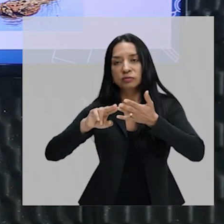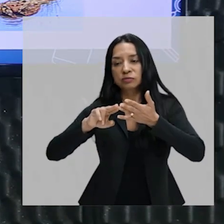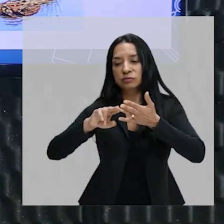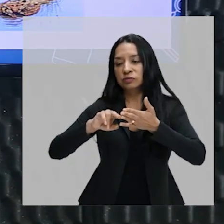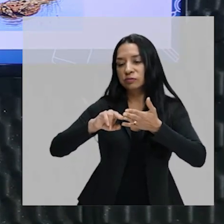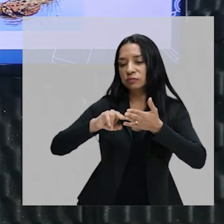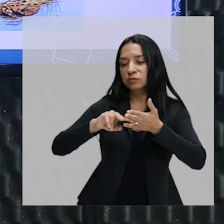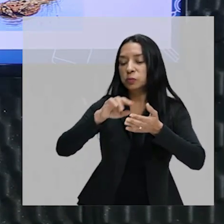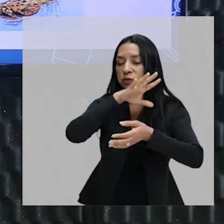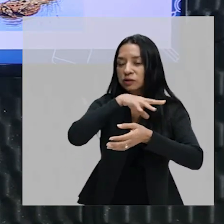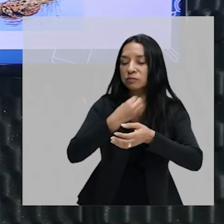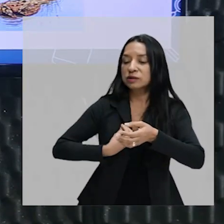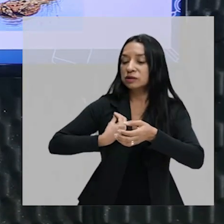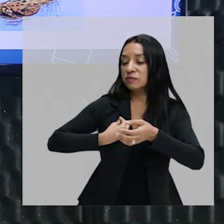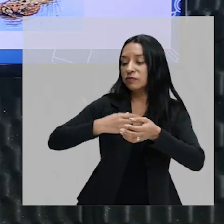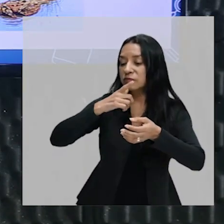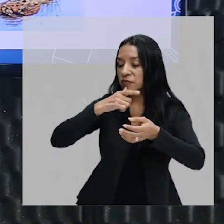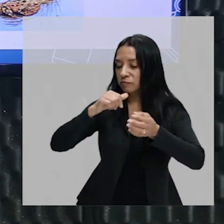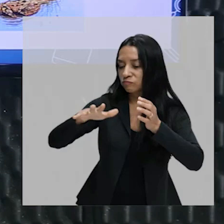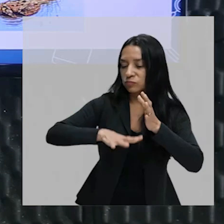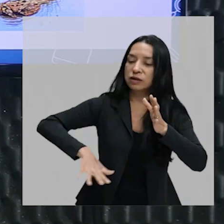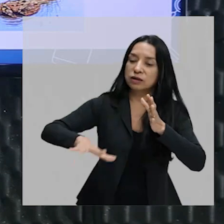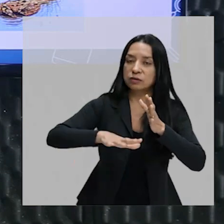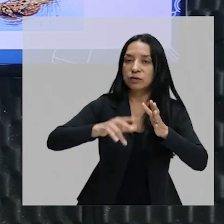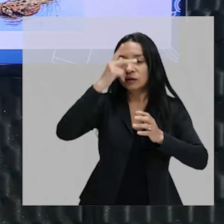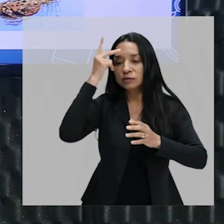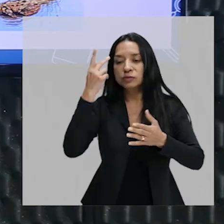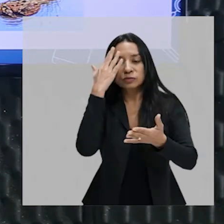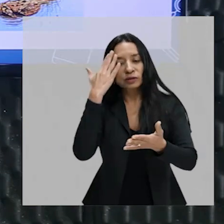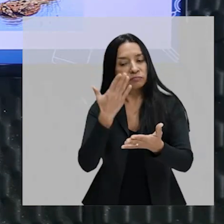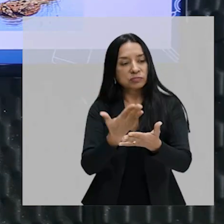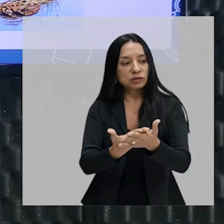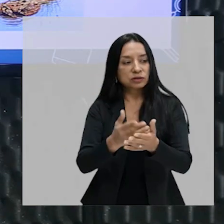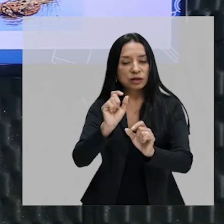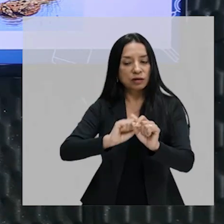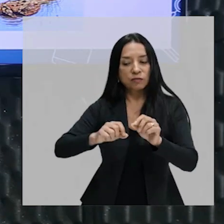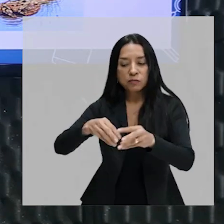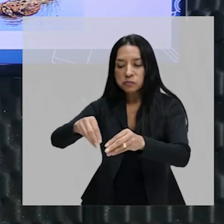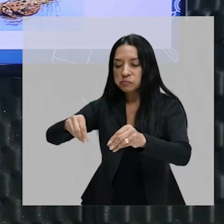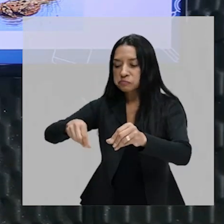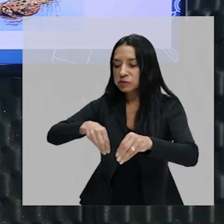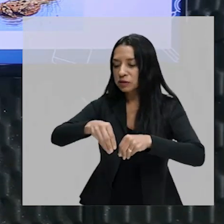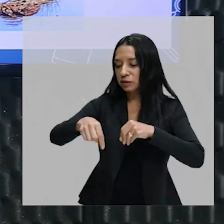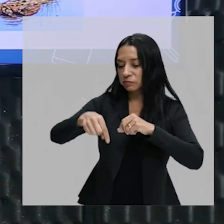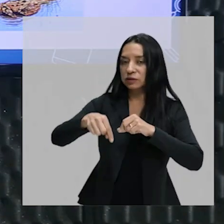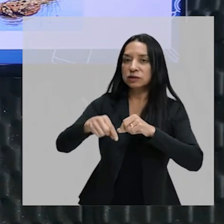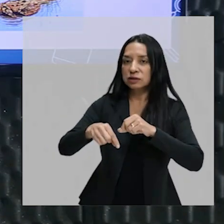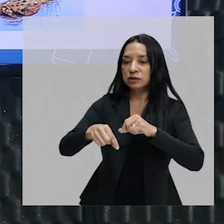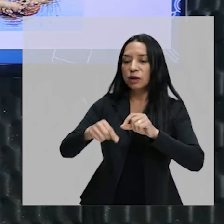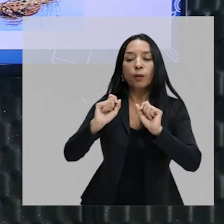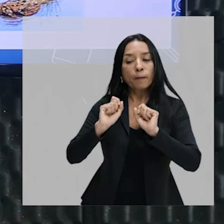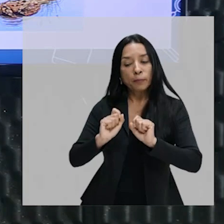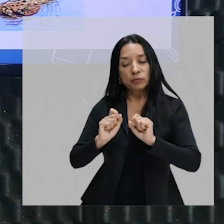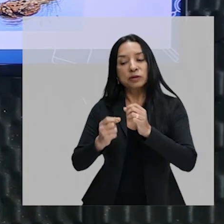vivem no Pântano Então as pessoas acreditavam que esse monte de lama que poderia dar origem aos